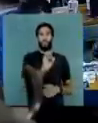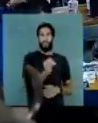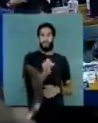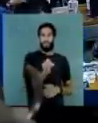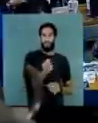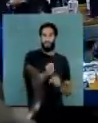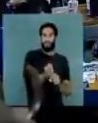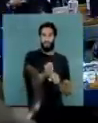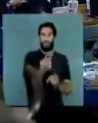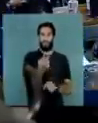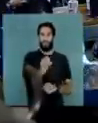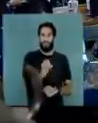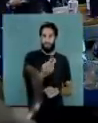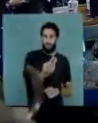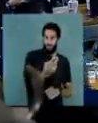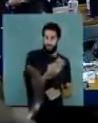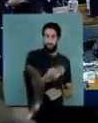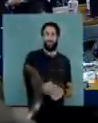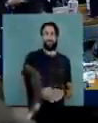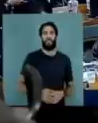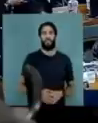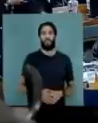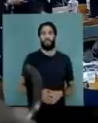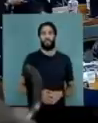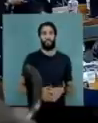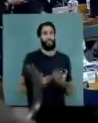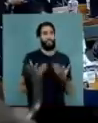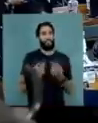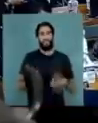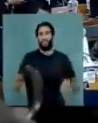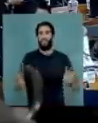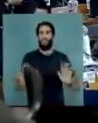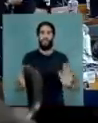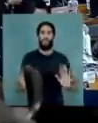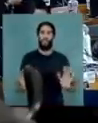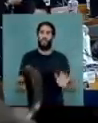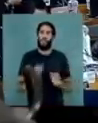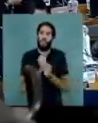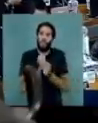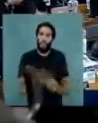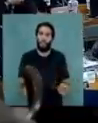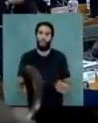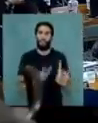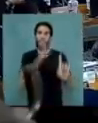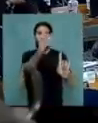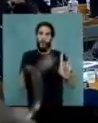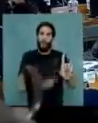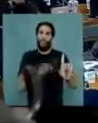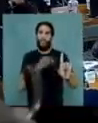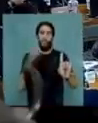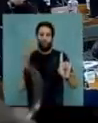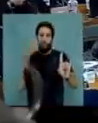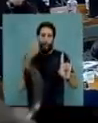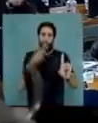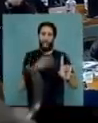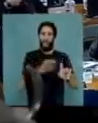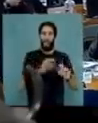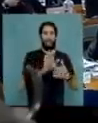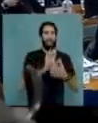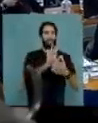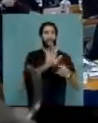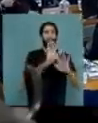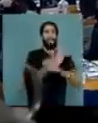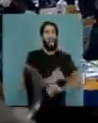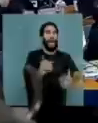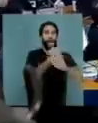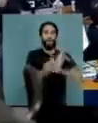2023 é inaceitável inviável mesmo que um parlamentar que abertamente pregue a